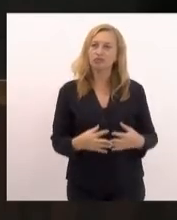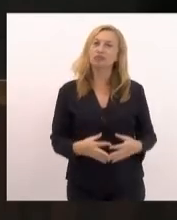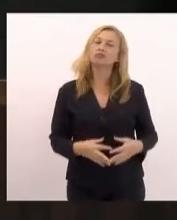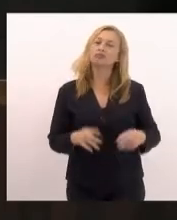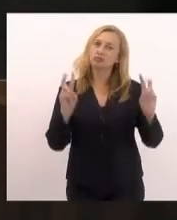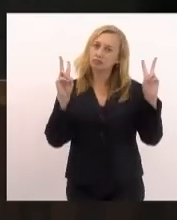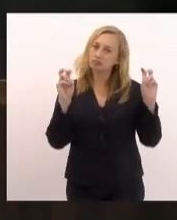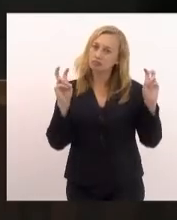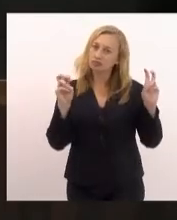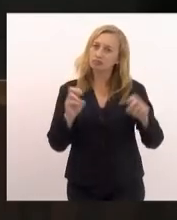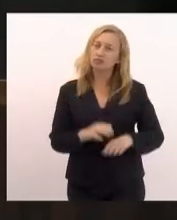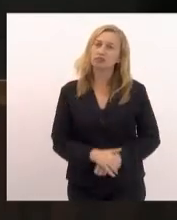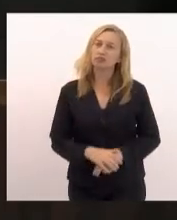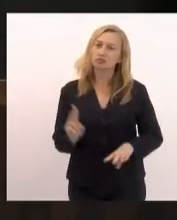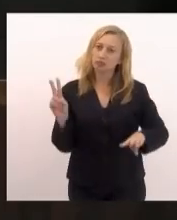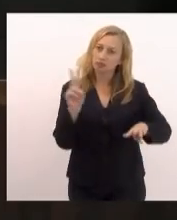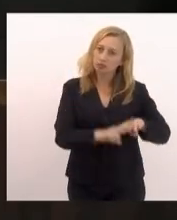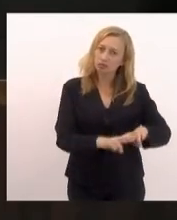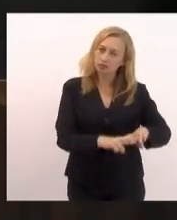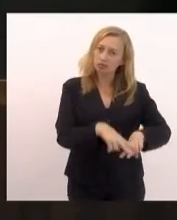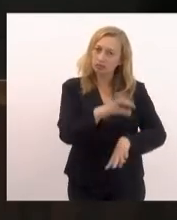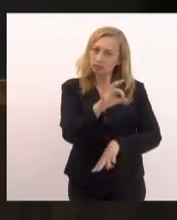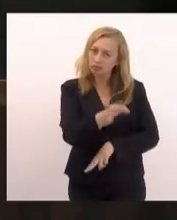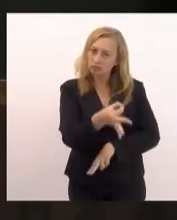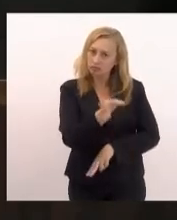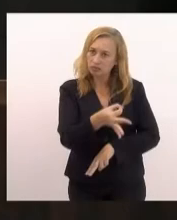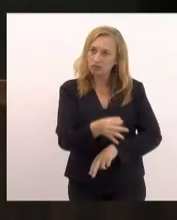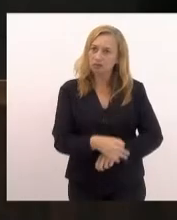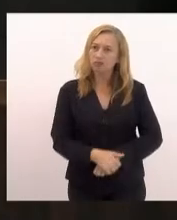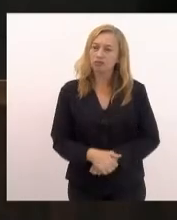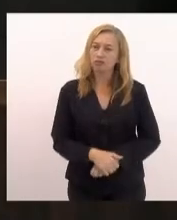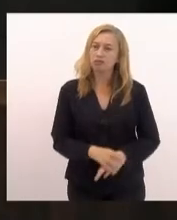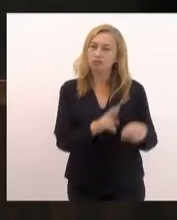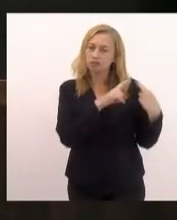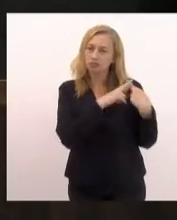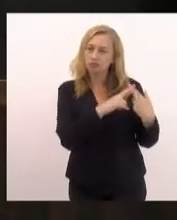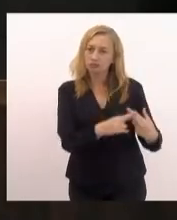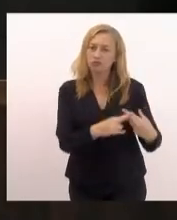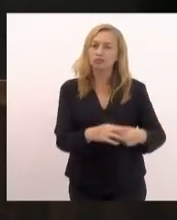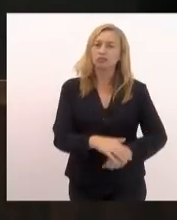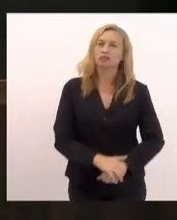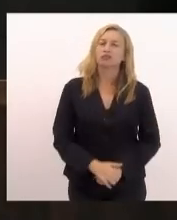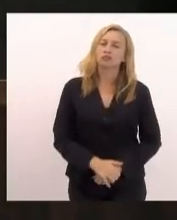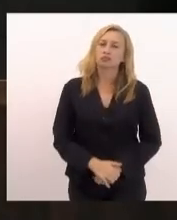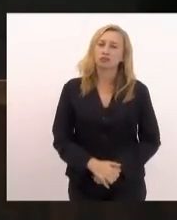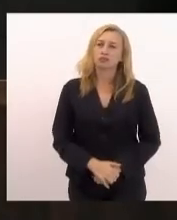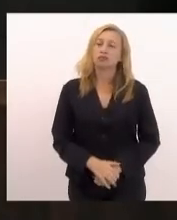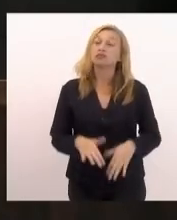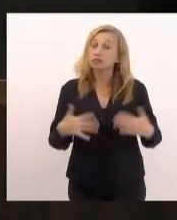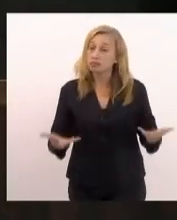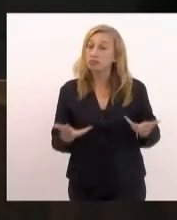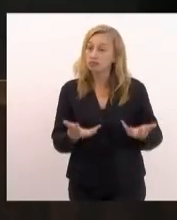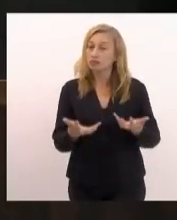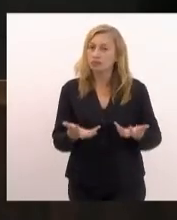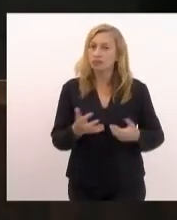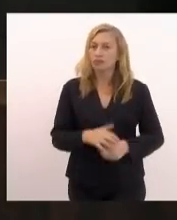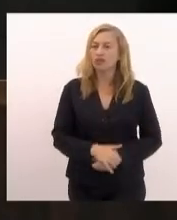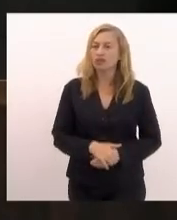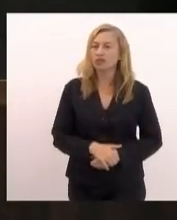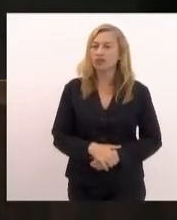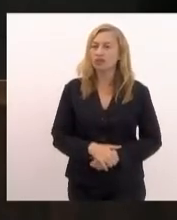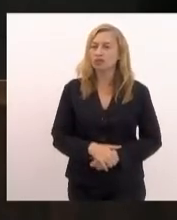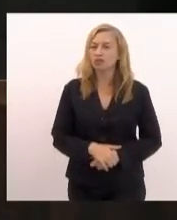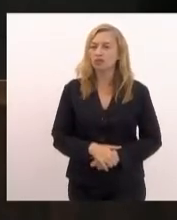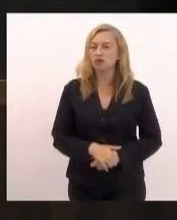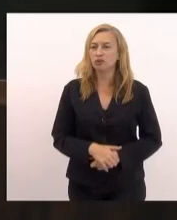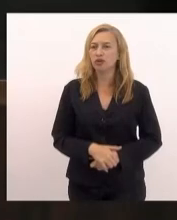caso e a prisão exemplar dos responsáveis. Então, quero aqui mais